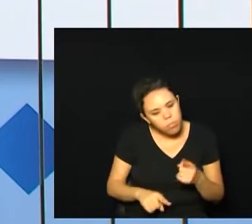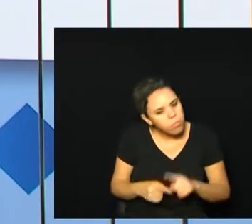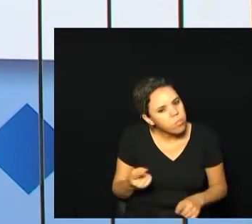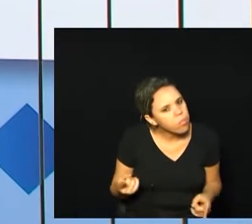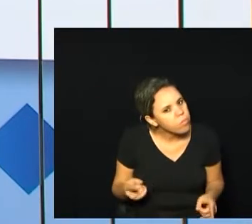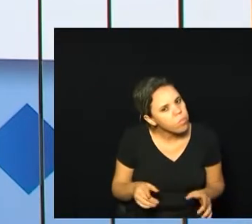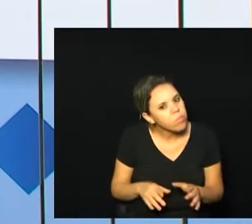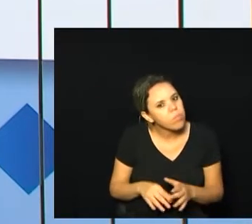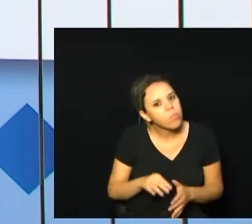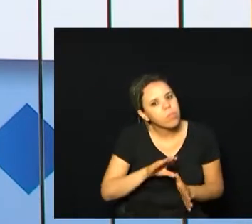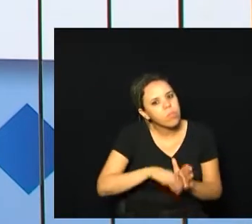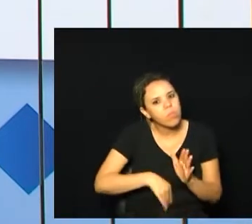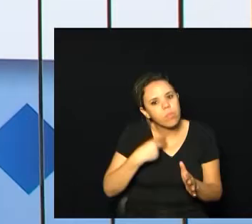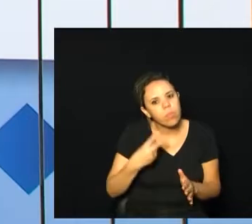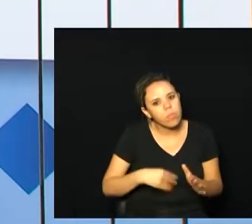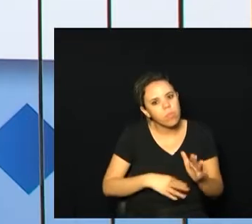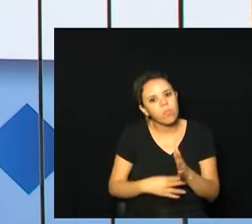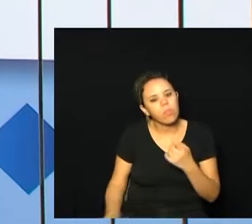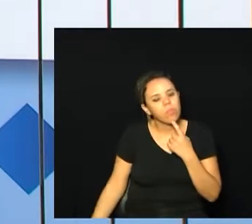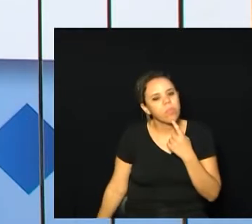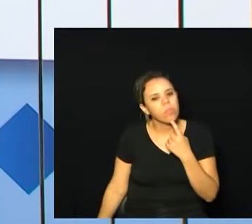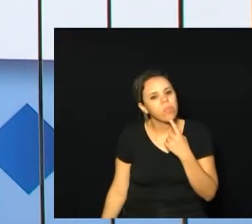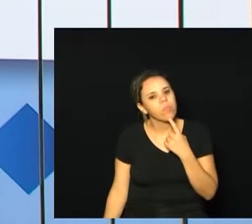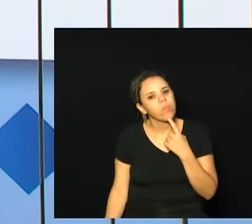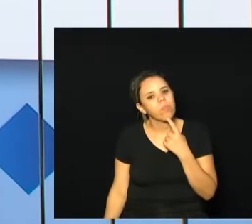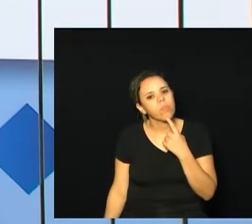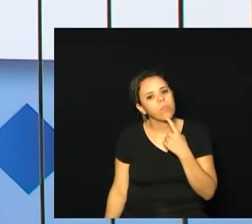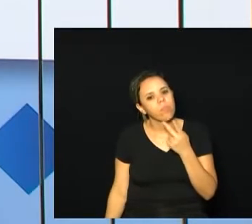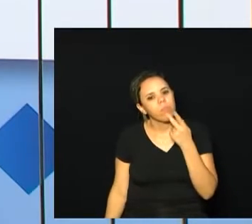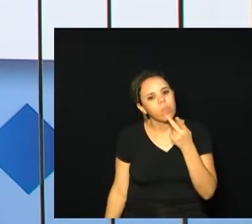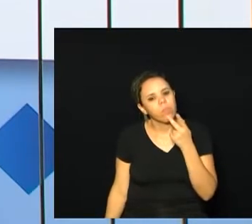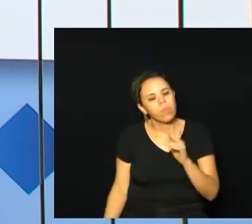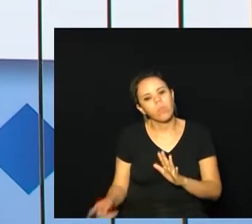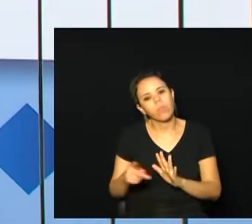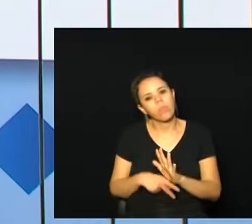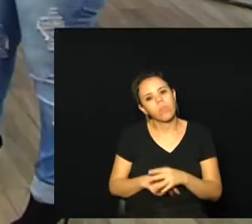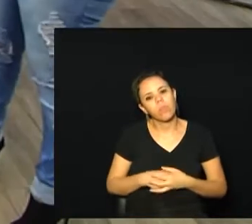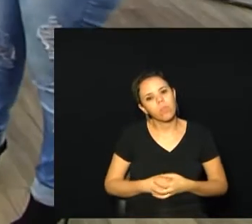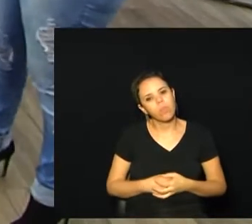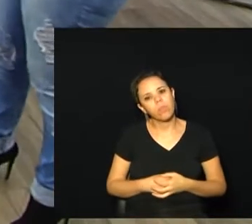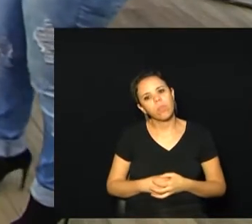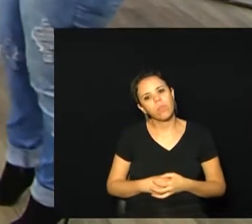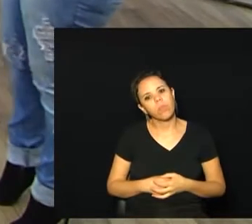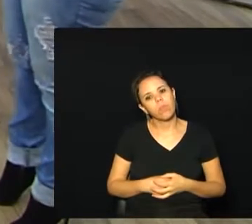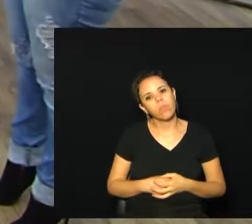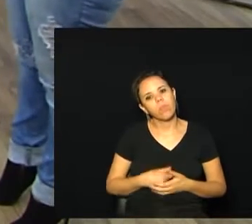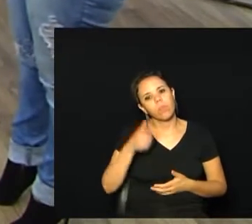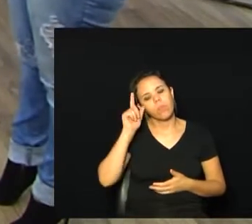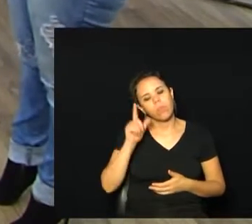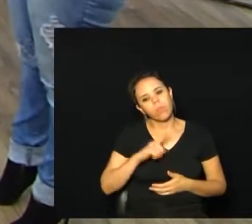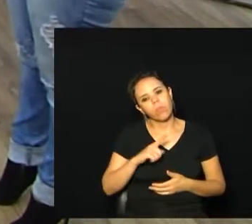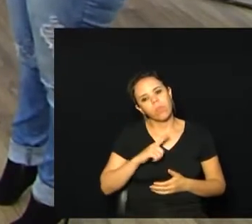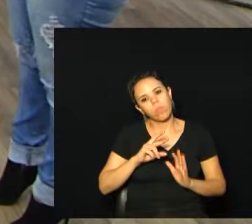em cassação de vereadores aqui na Câmara Municipal de Campinas. Agora a gente vai falar de projetos. Até porque, Gabriel, ontem a gente